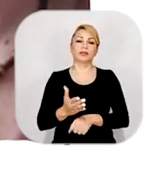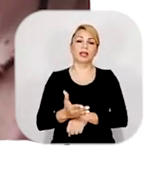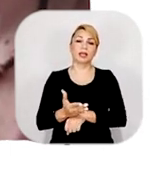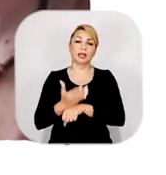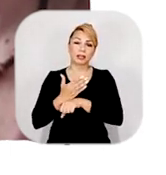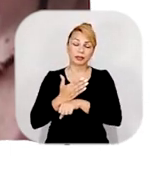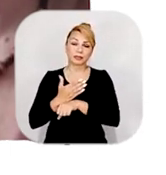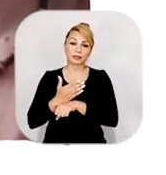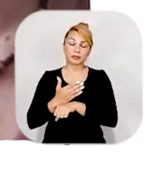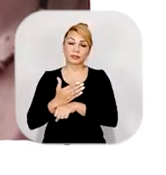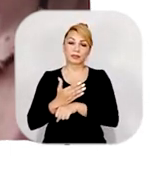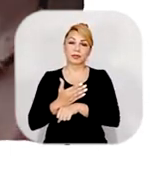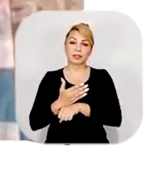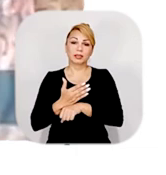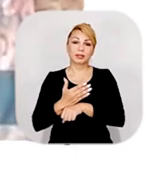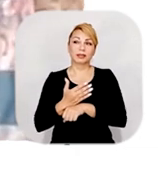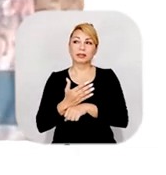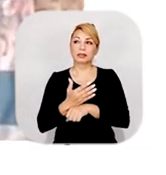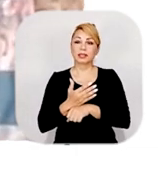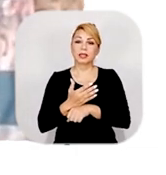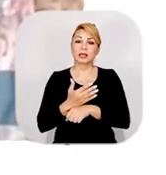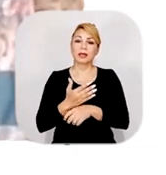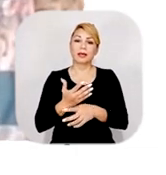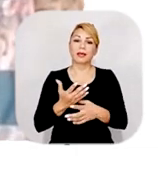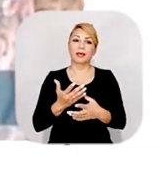podia documentar qualquer coisa.